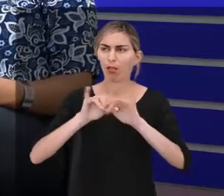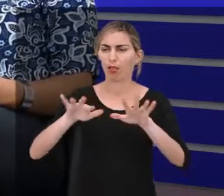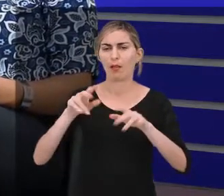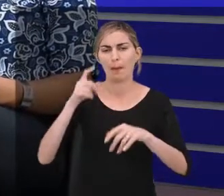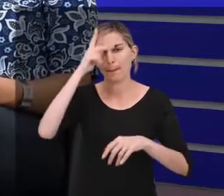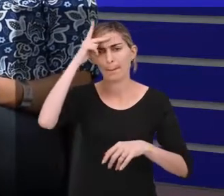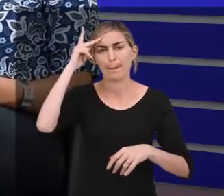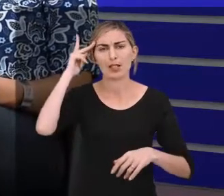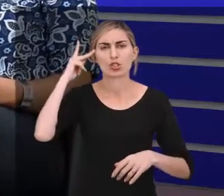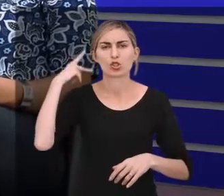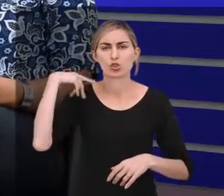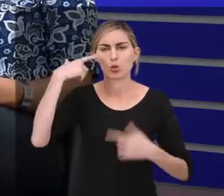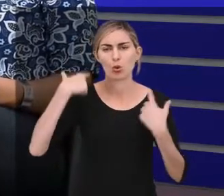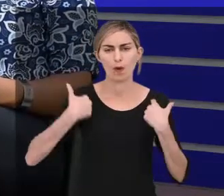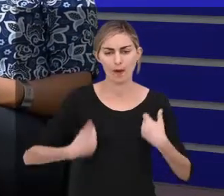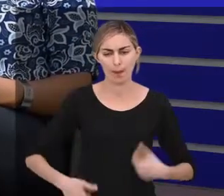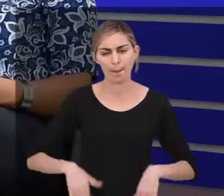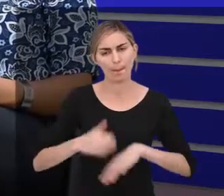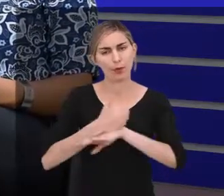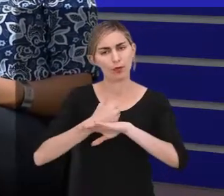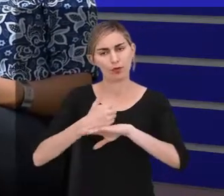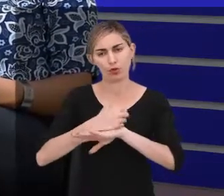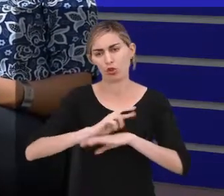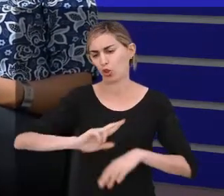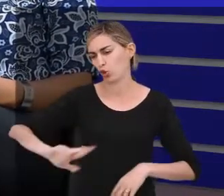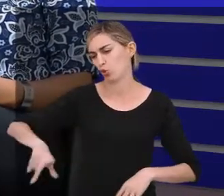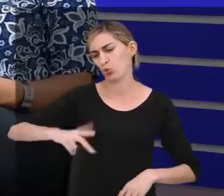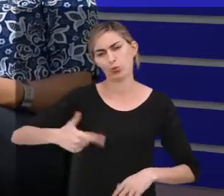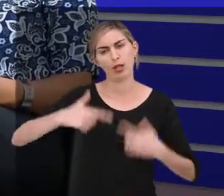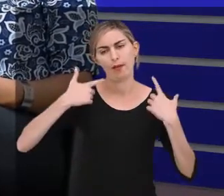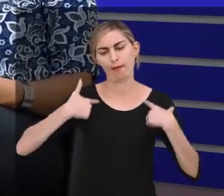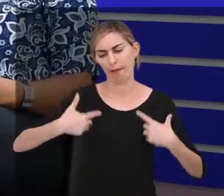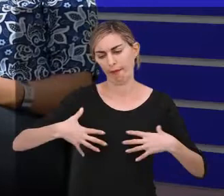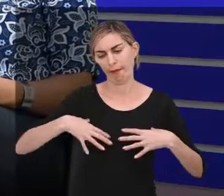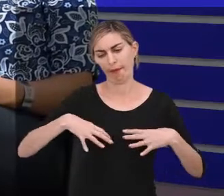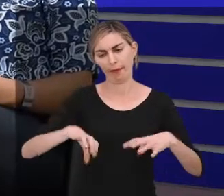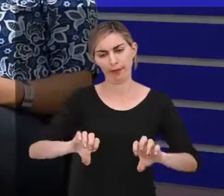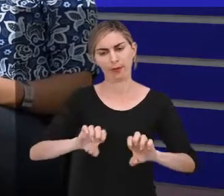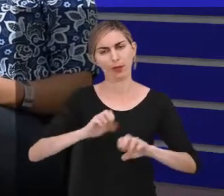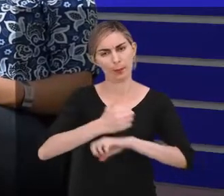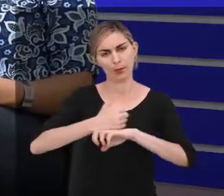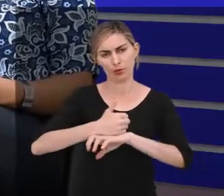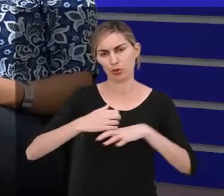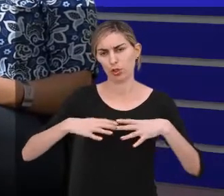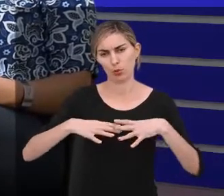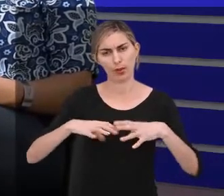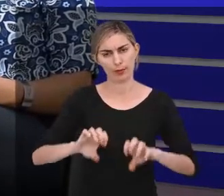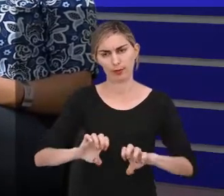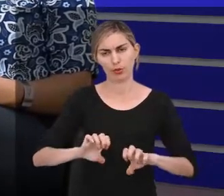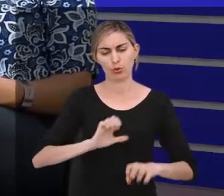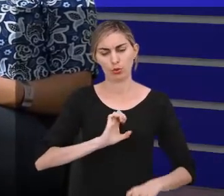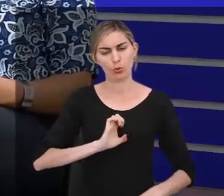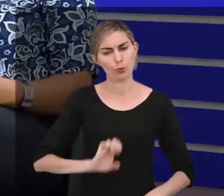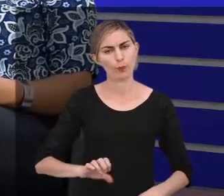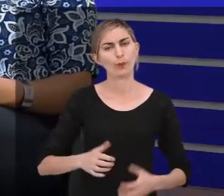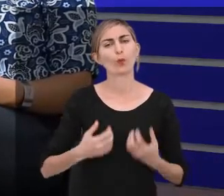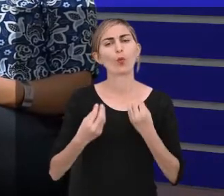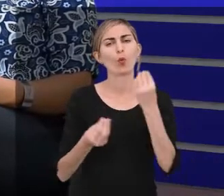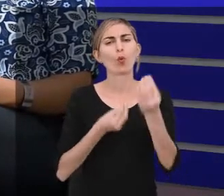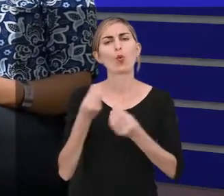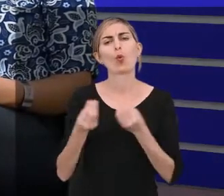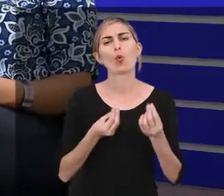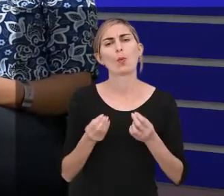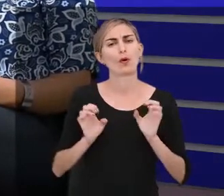pessoa que está vestida de profissional, mas ela não tem uma postura ética de profissional. como se defender de uma pessoa dessa,